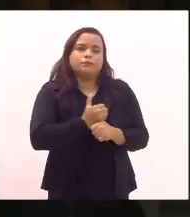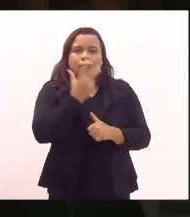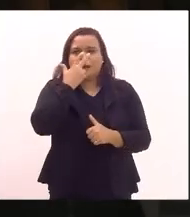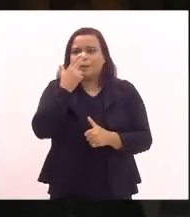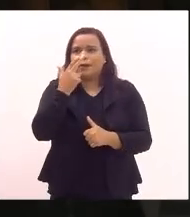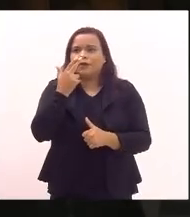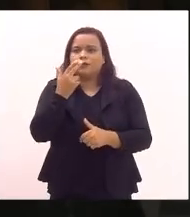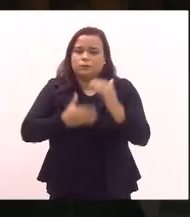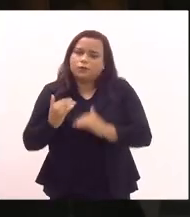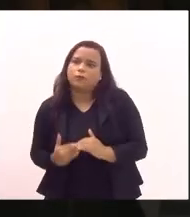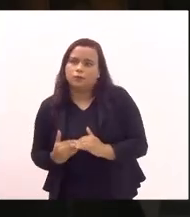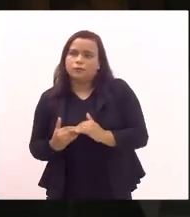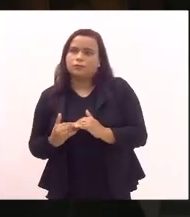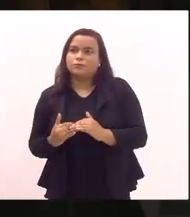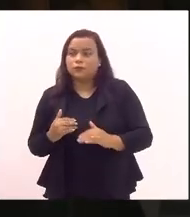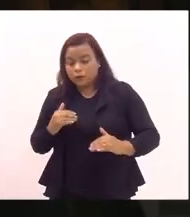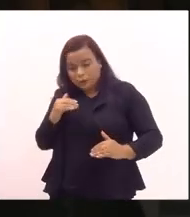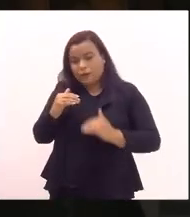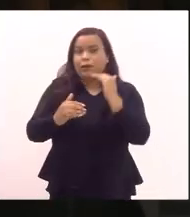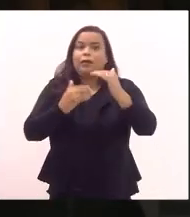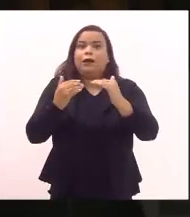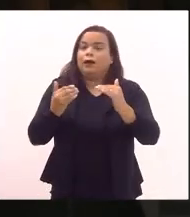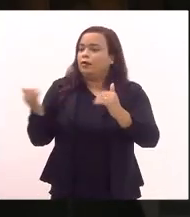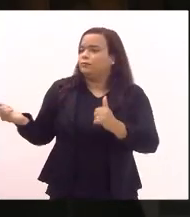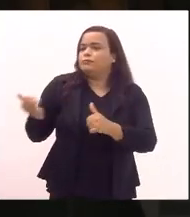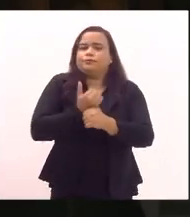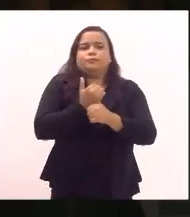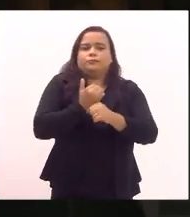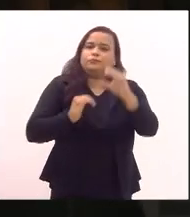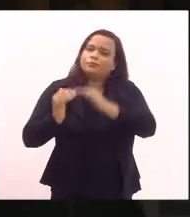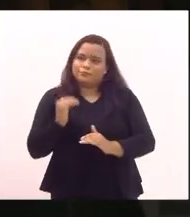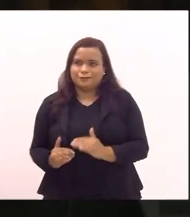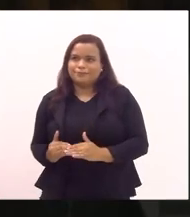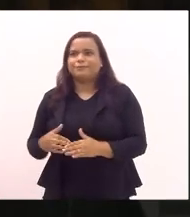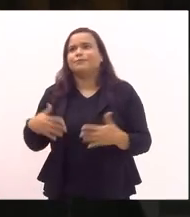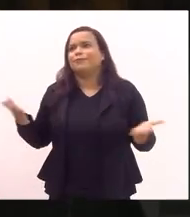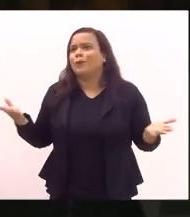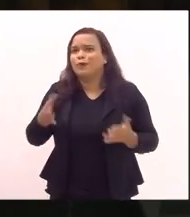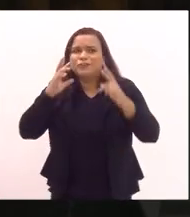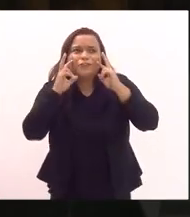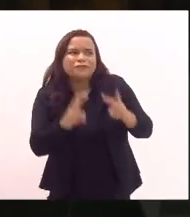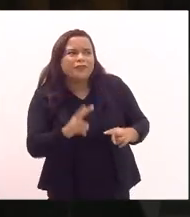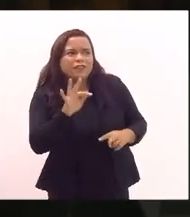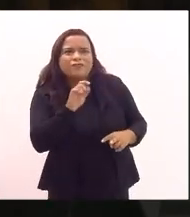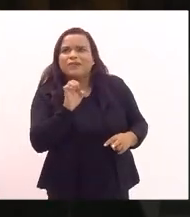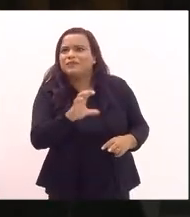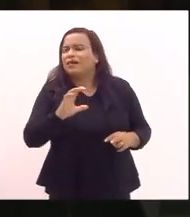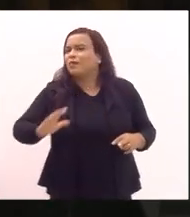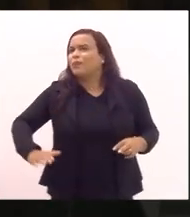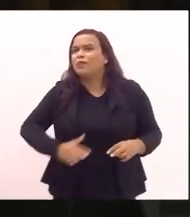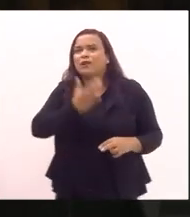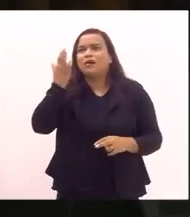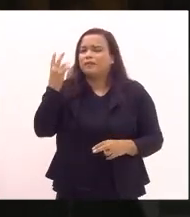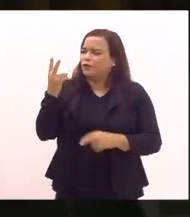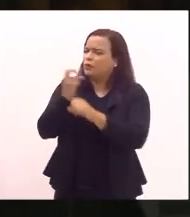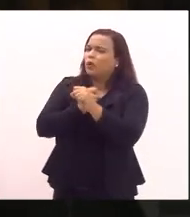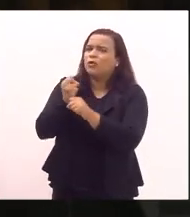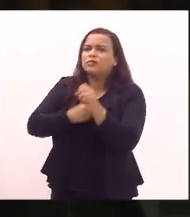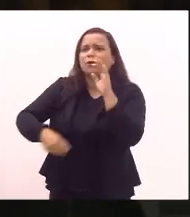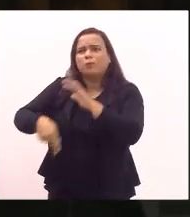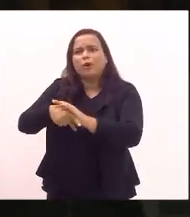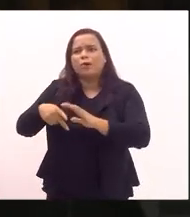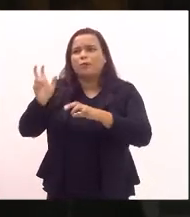negociações voltam para o início a gente hoje na FAETEC Tem um retrato que assustador estamos vindo de dois anos de pandemia